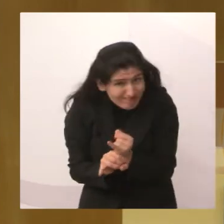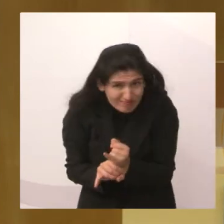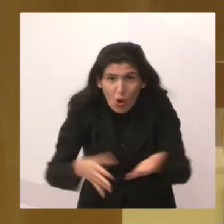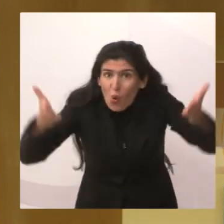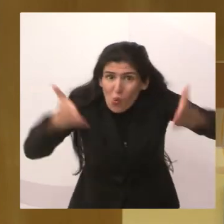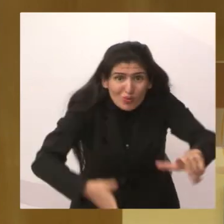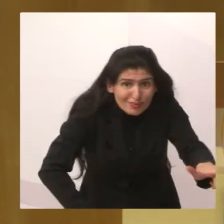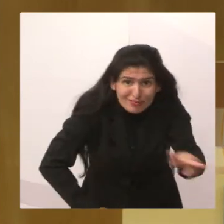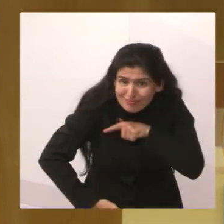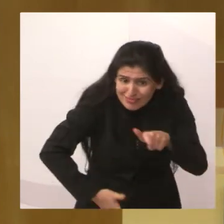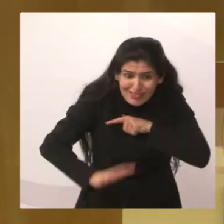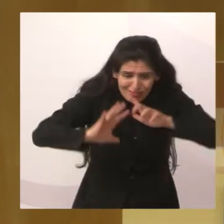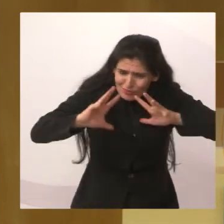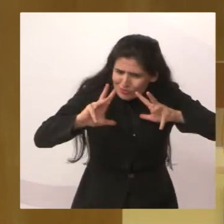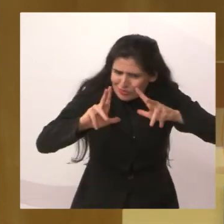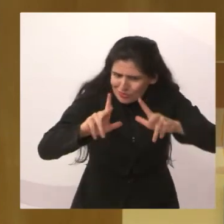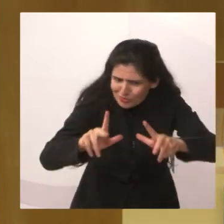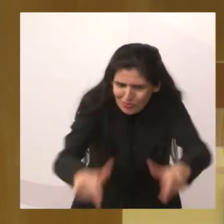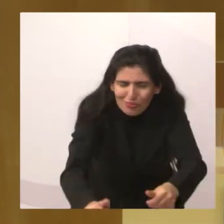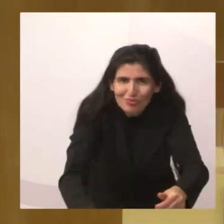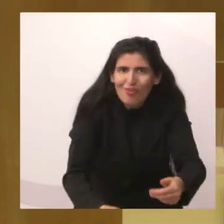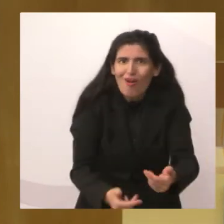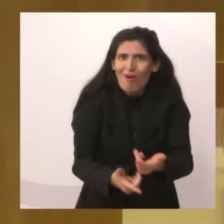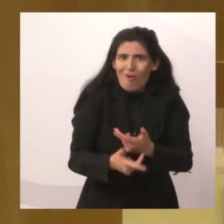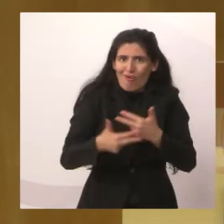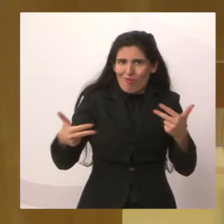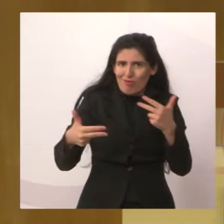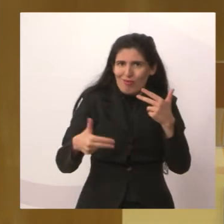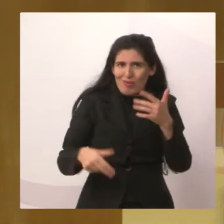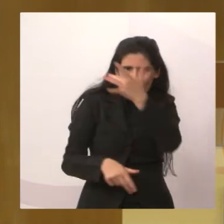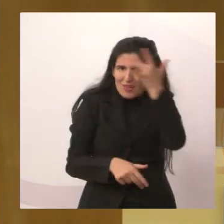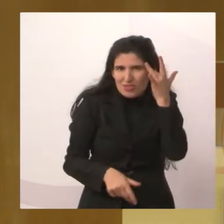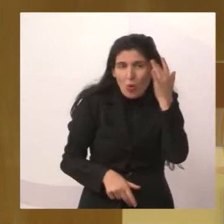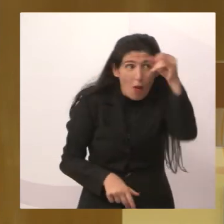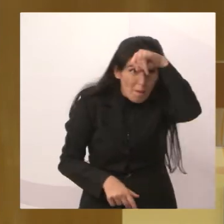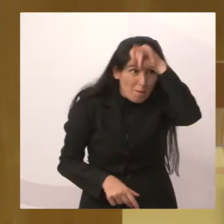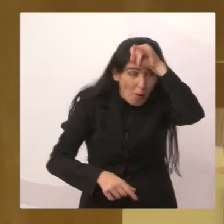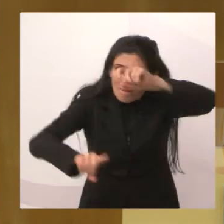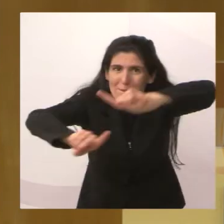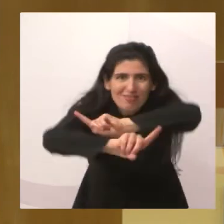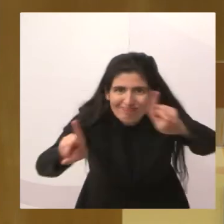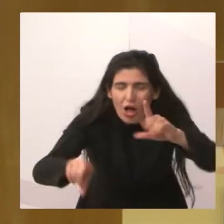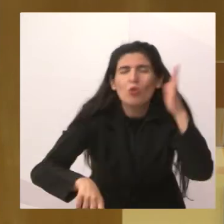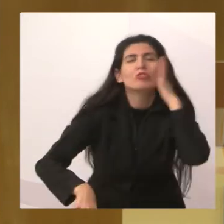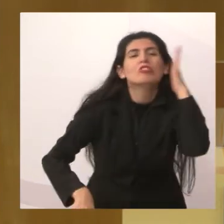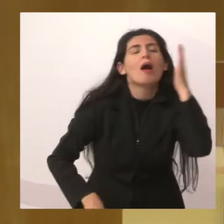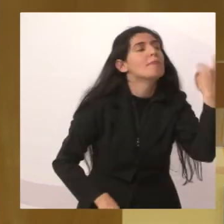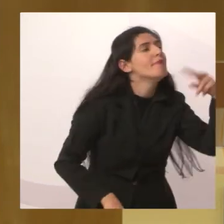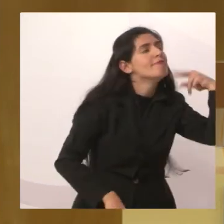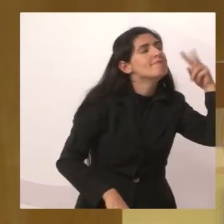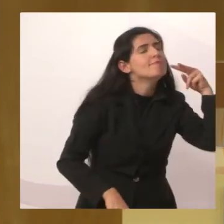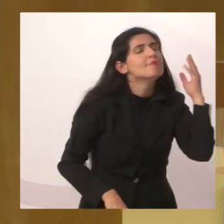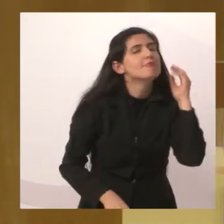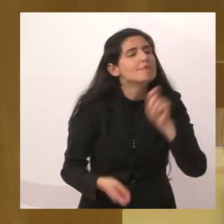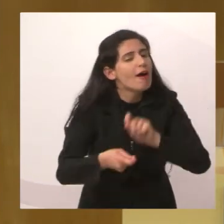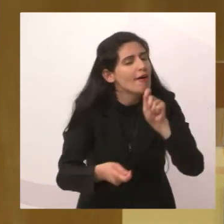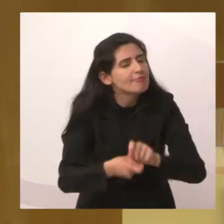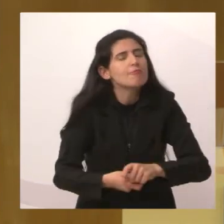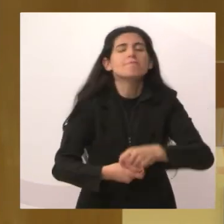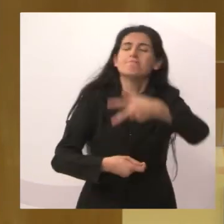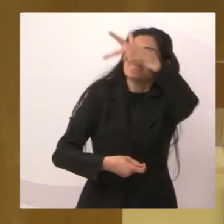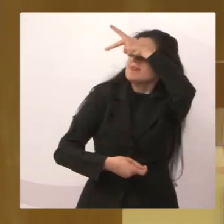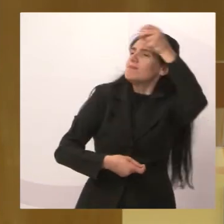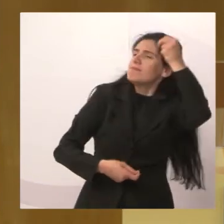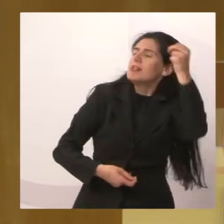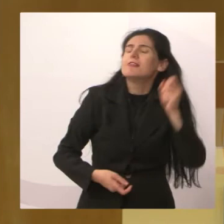Hoje tem tudo. Hoje sabe o que o vereador está fazendo. Hoje sabe o que o prefeito está fazendo. Hoje sabe o